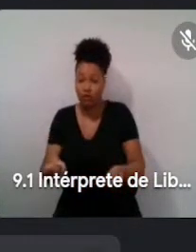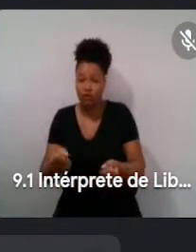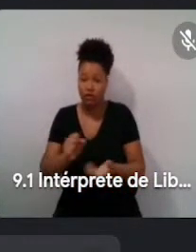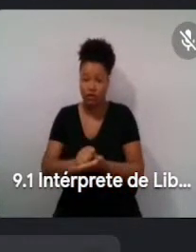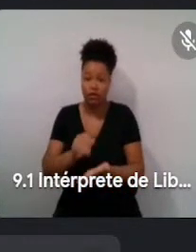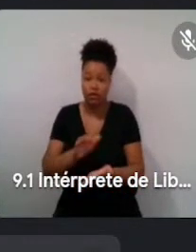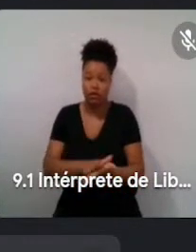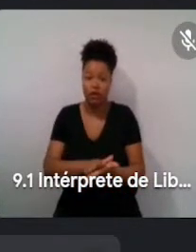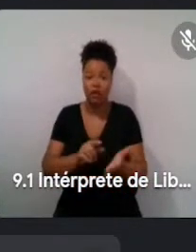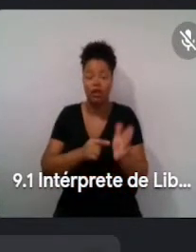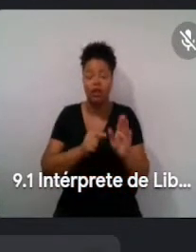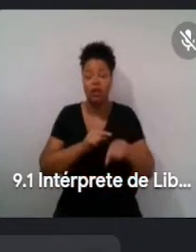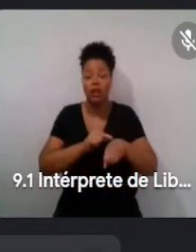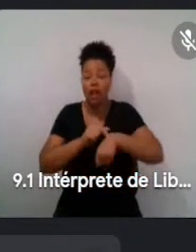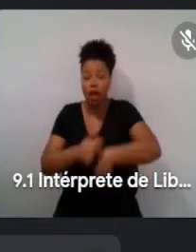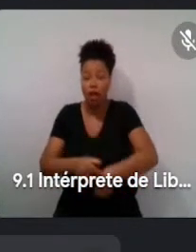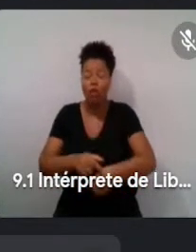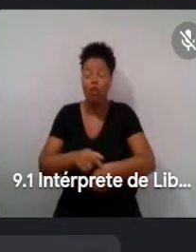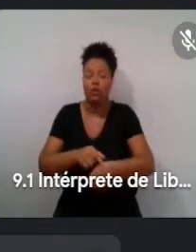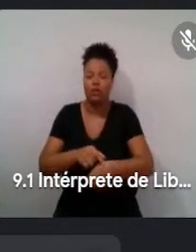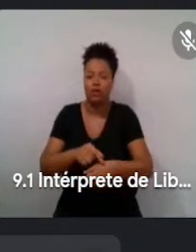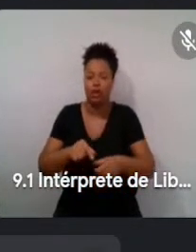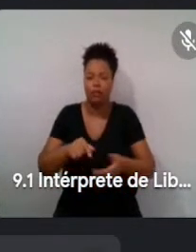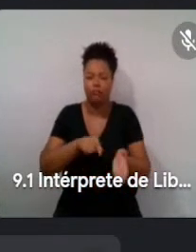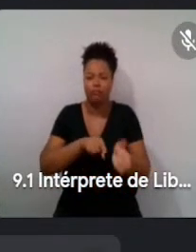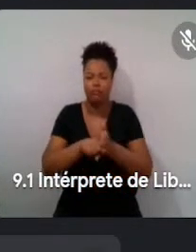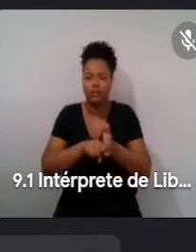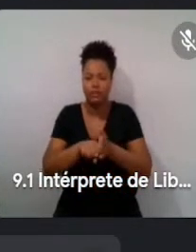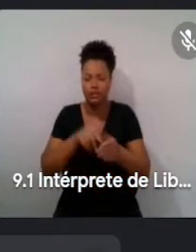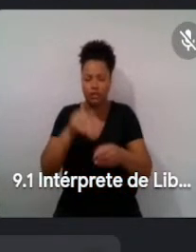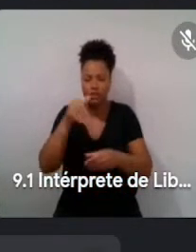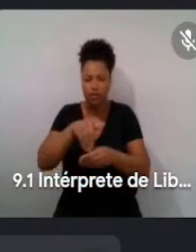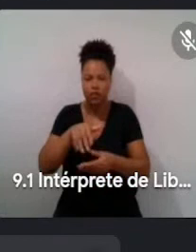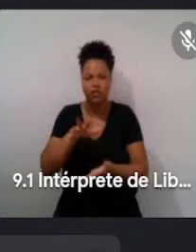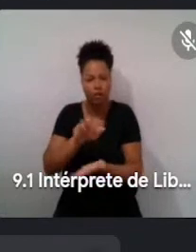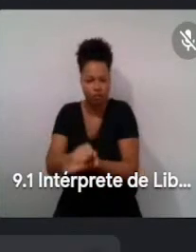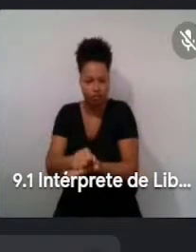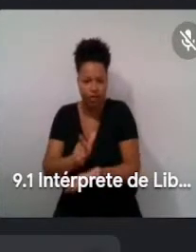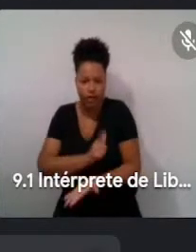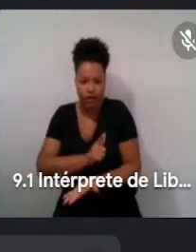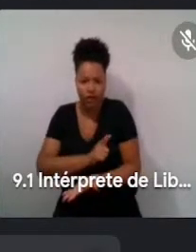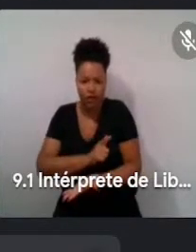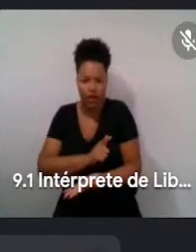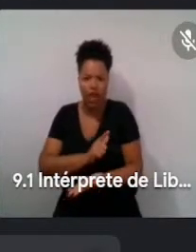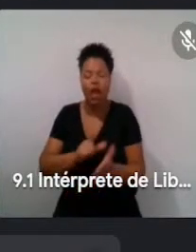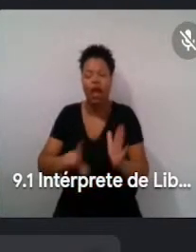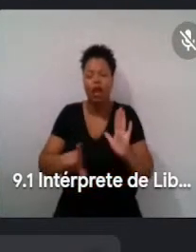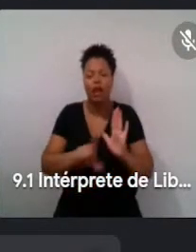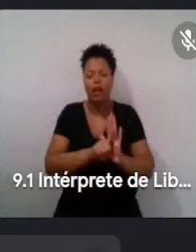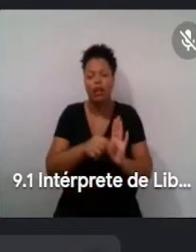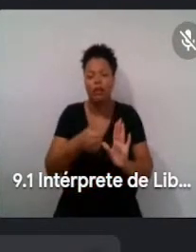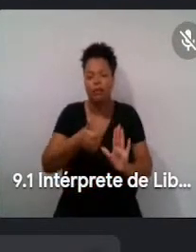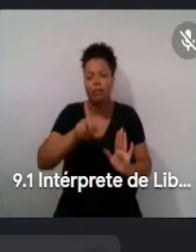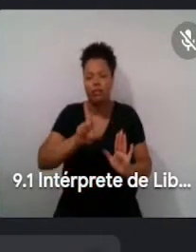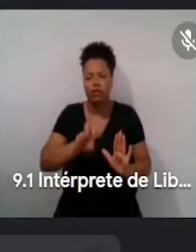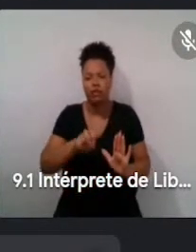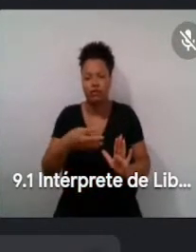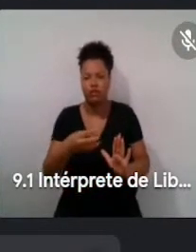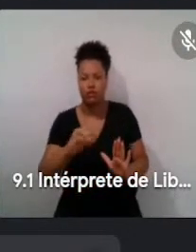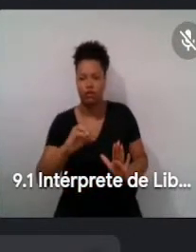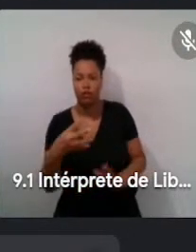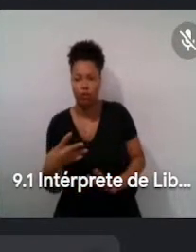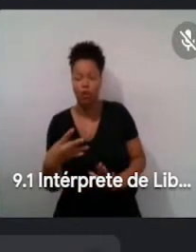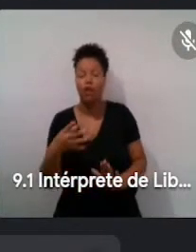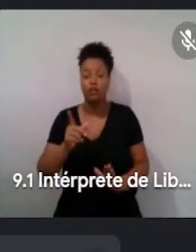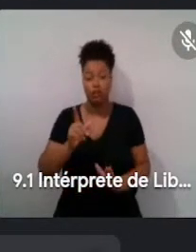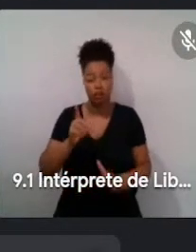eleitoral ela foi registrada. A legislação, a 9.504, prevê a multa em caso de veiculação da pesquisa